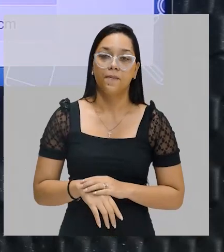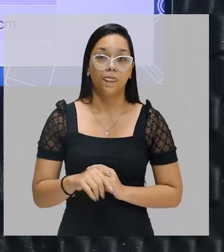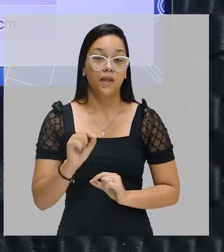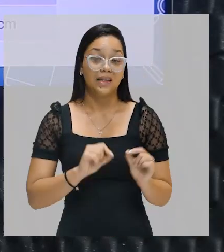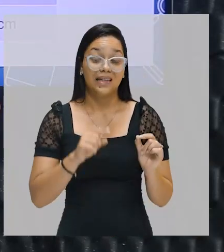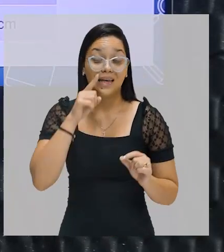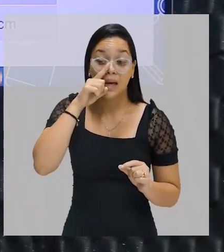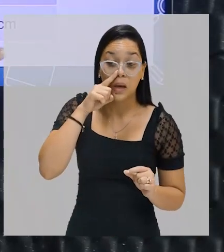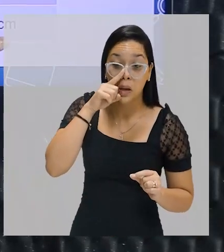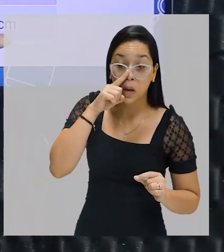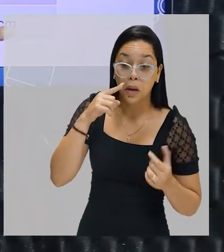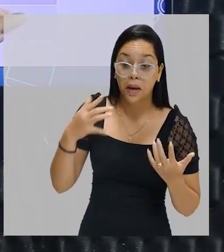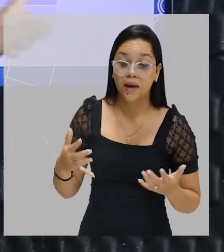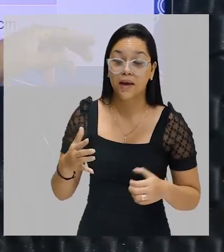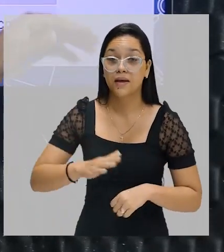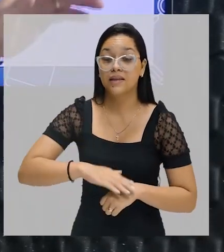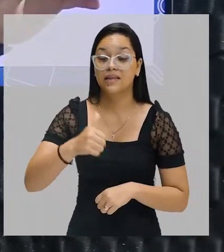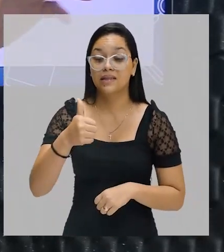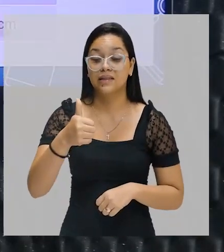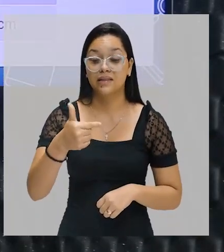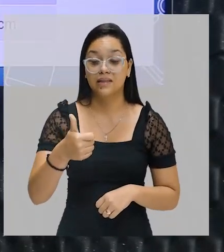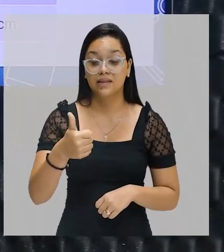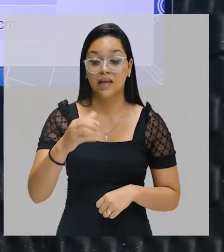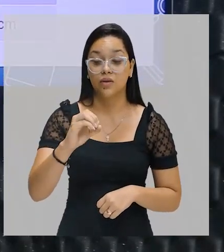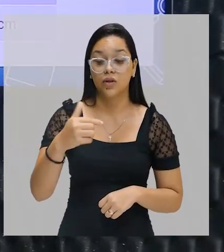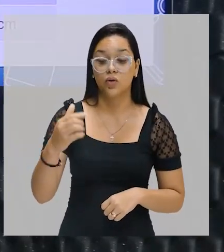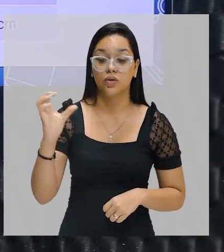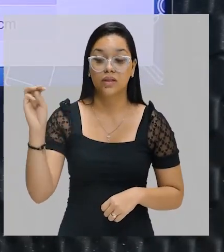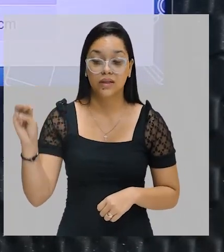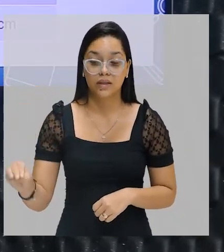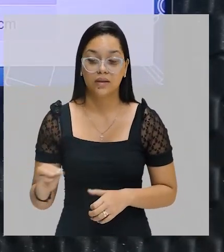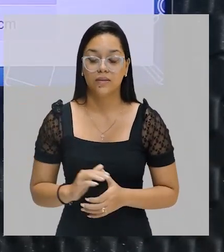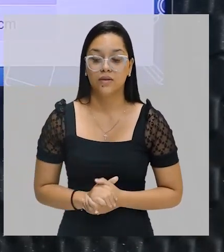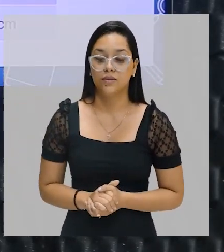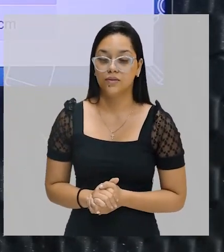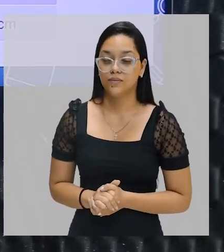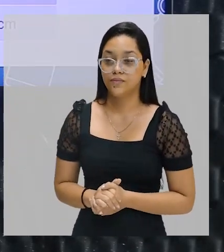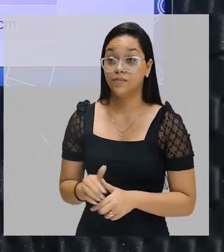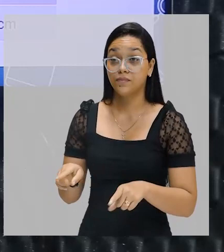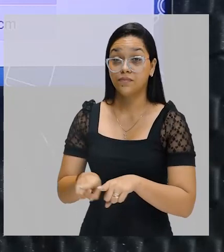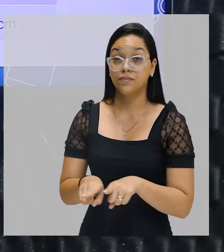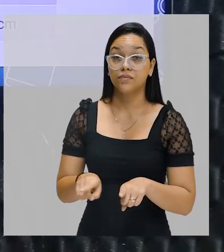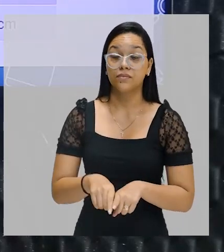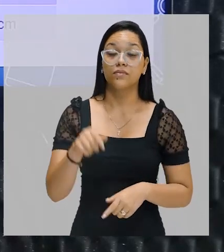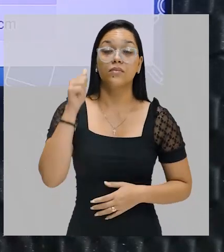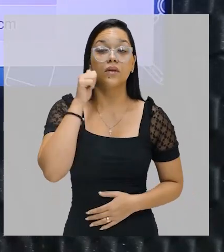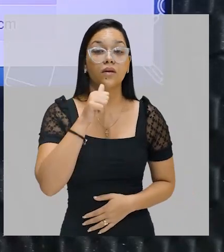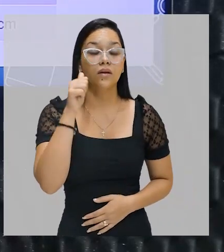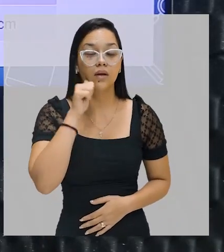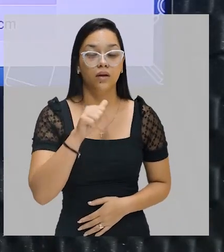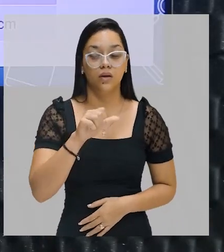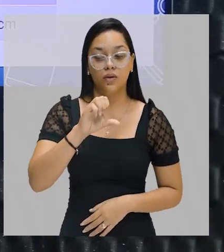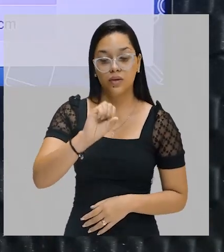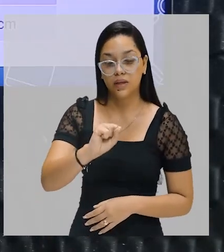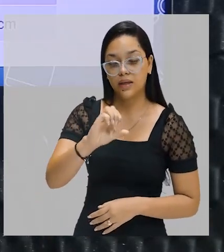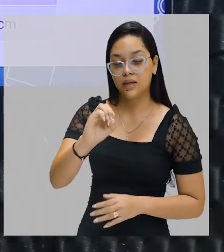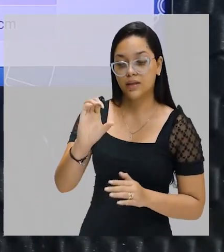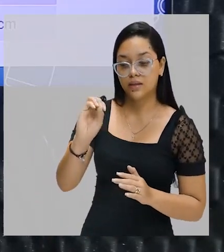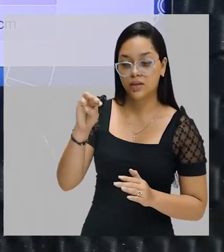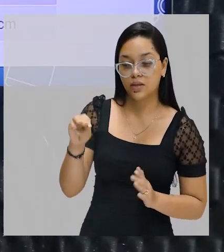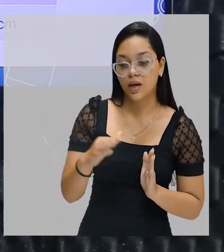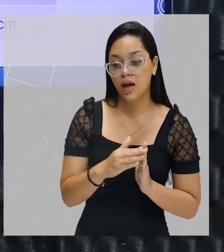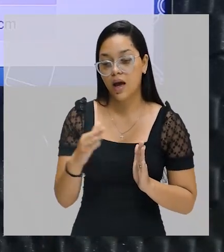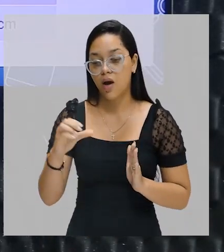muito aumentado quando passa dos 102 centímetros. As mulheres, 80 centímetros